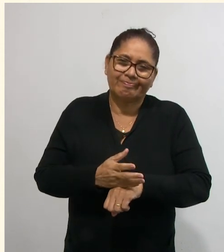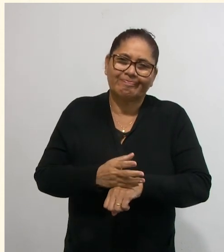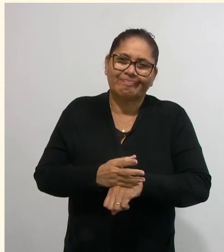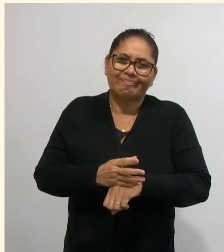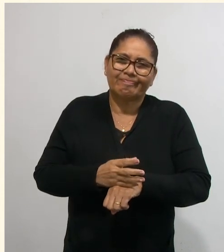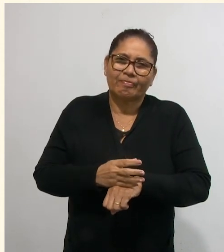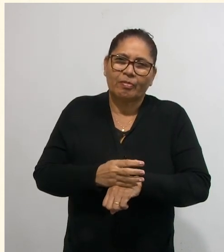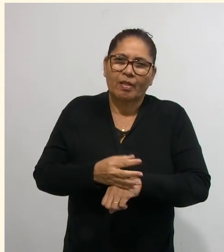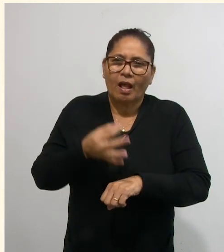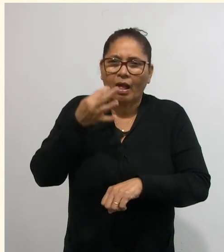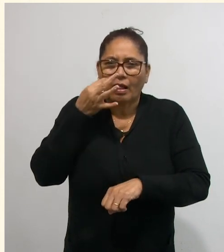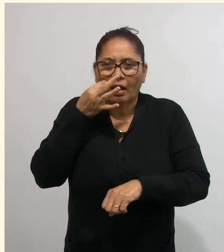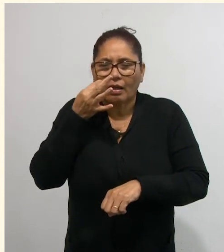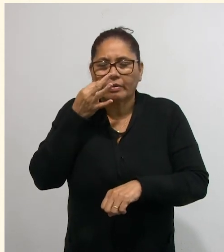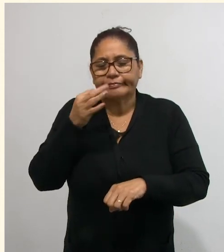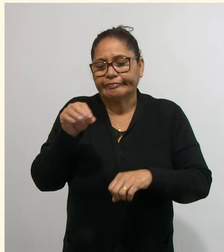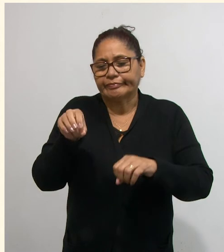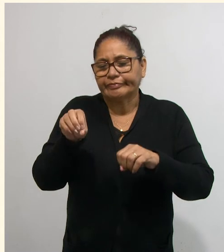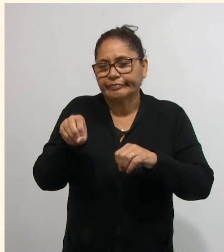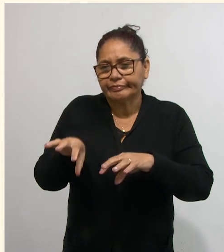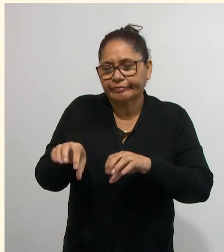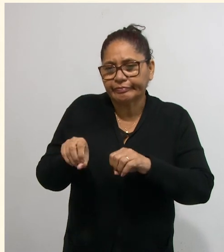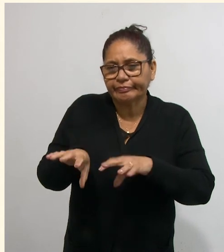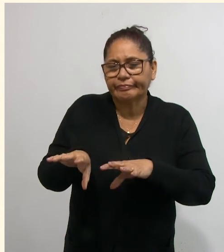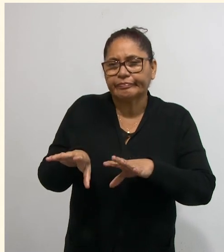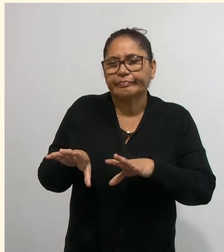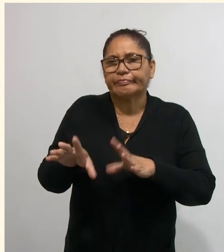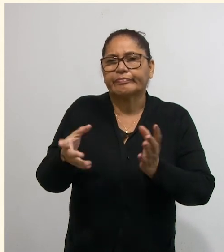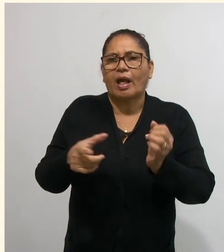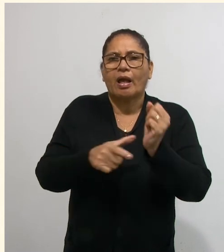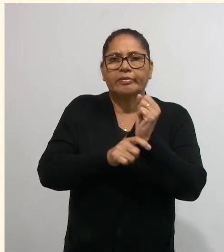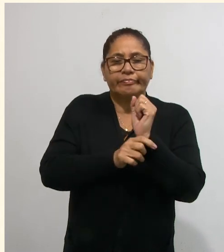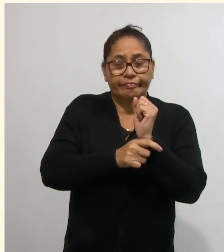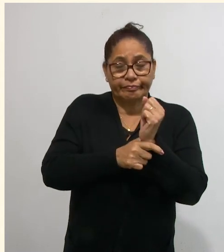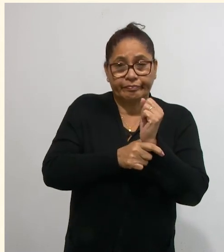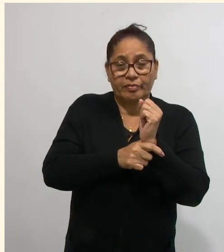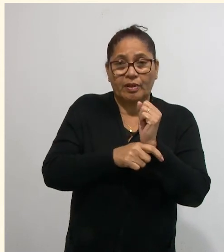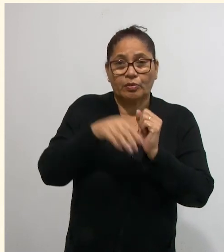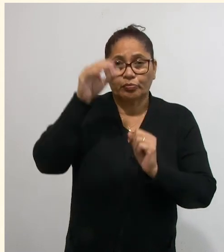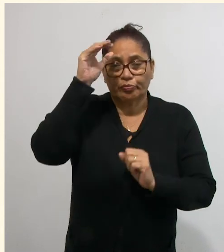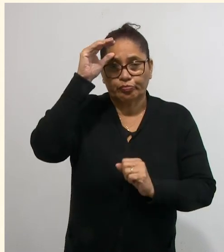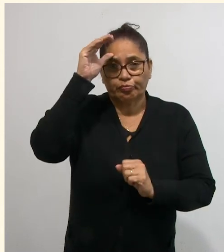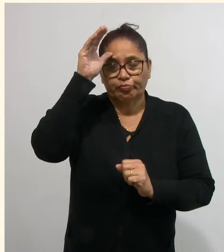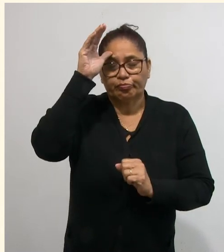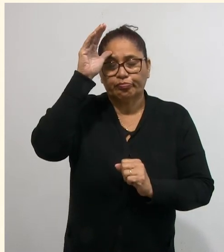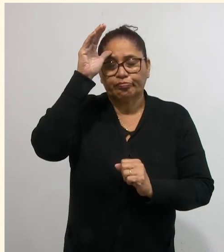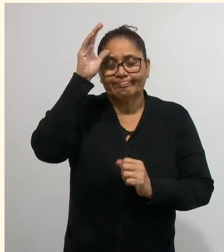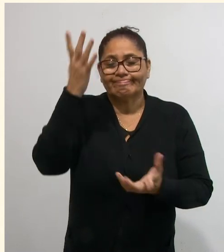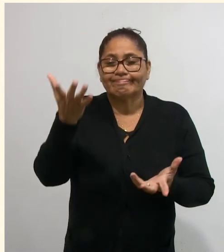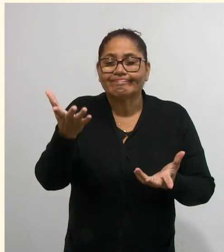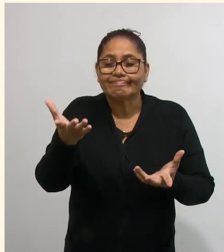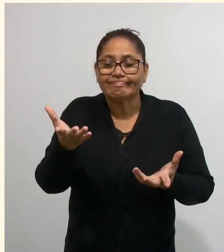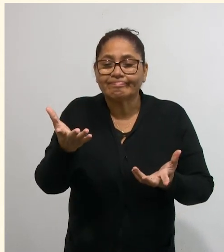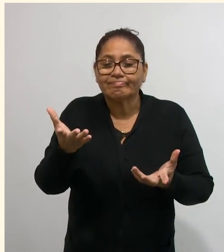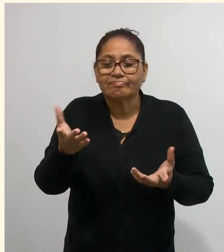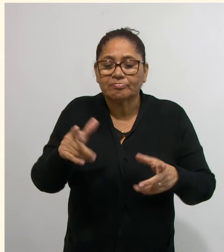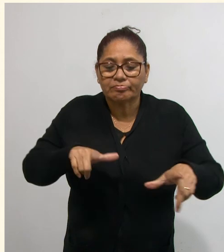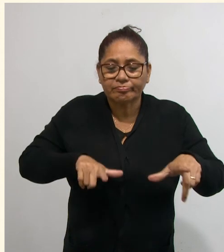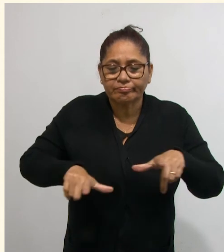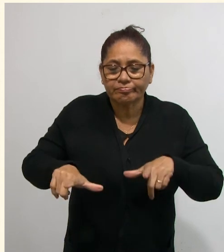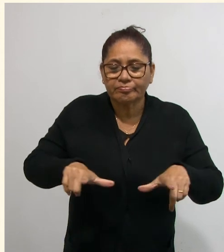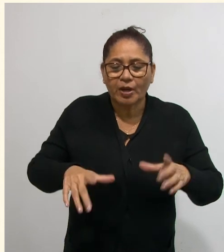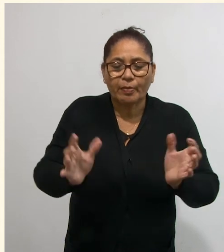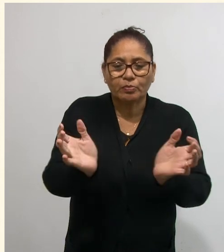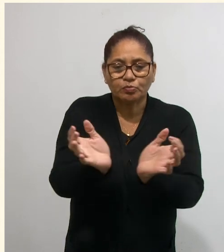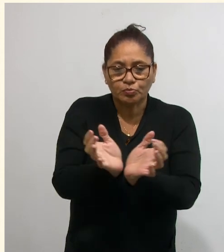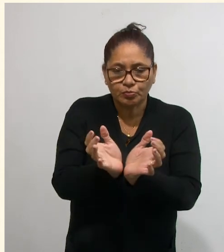aluno, assentar-se na unidade de ensino-aprendizagem, garantir a solidez dos conhecimentos e levar à vinculação